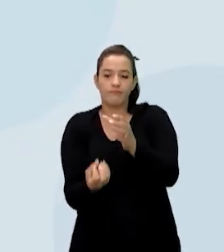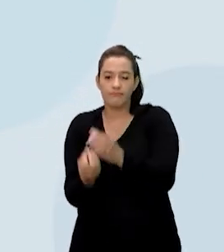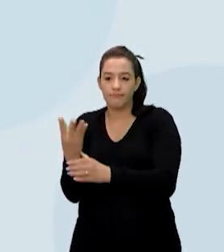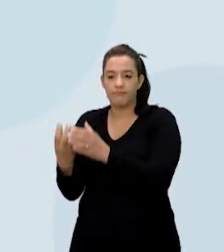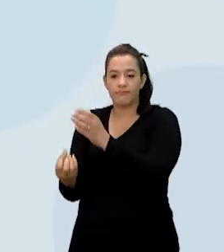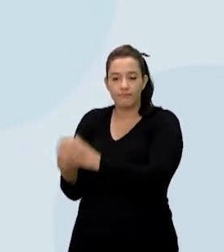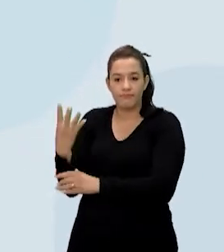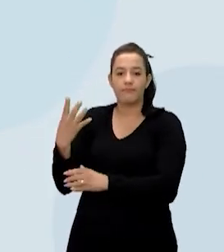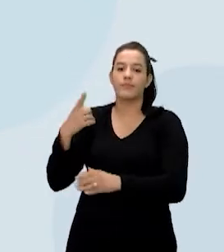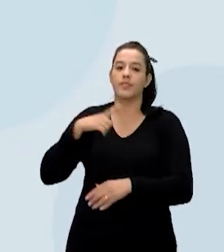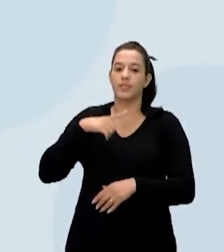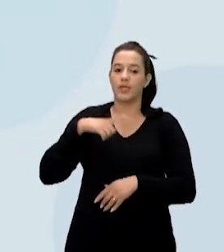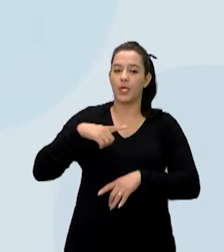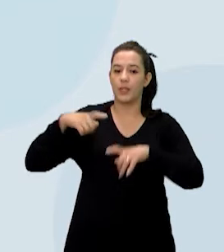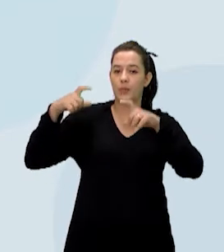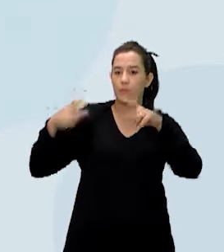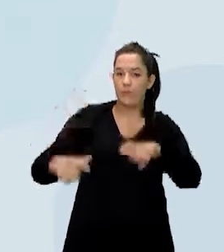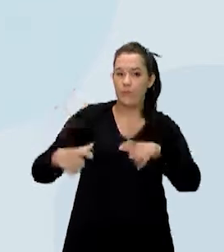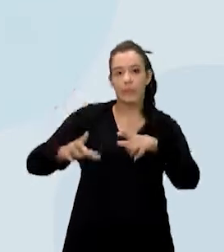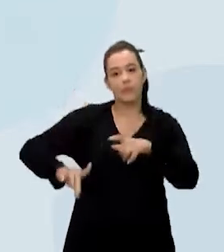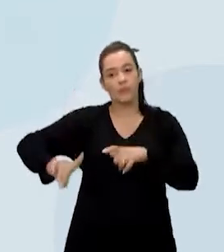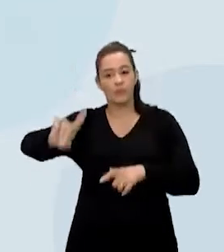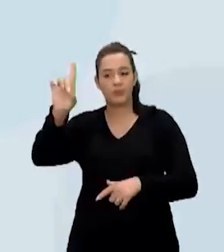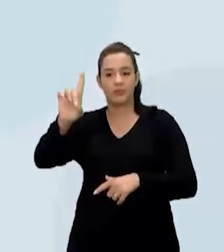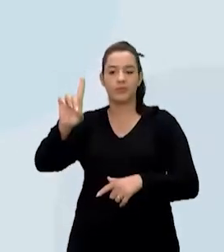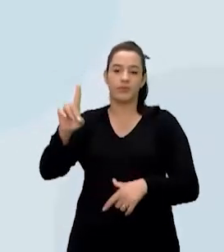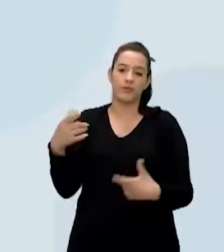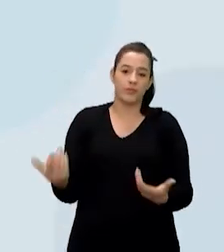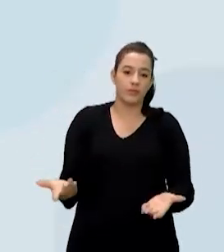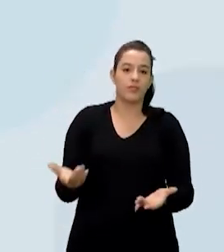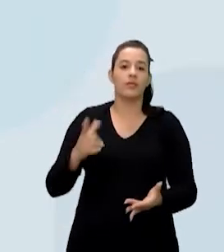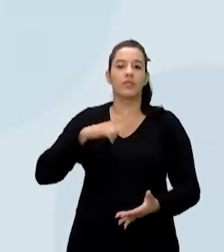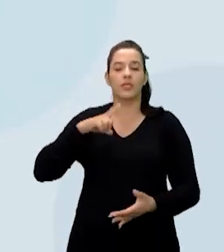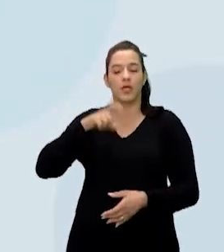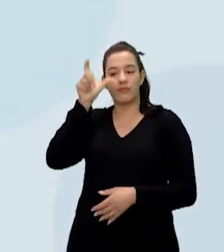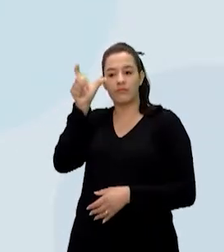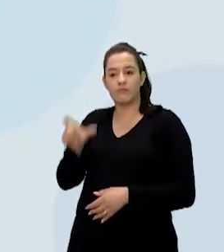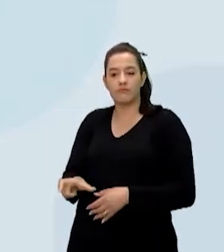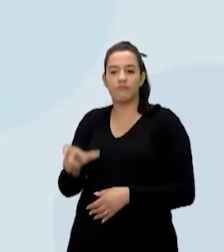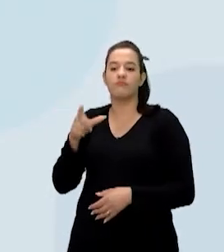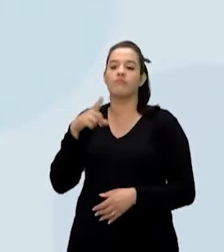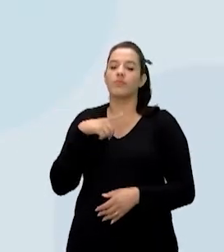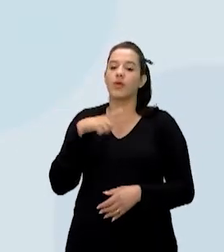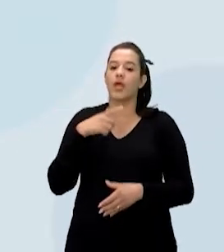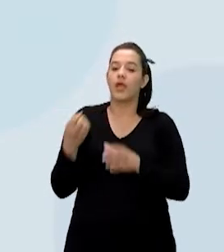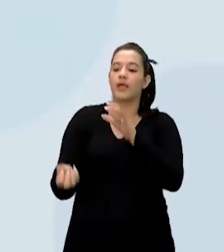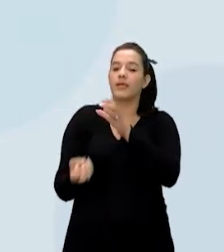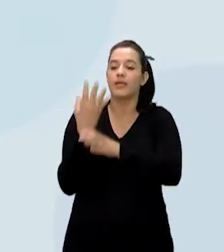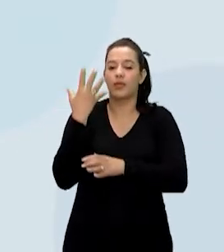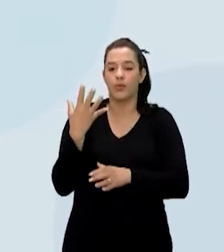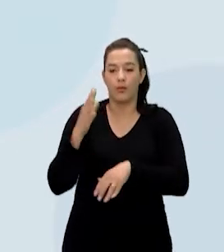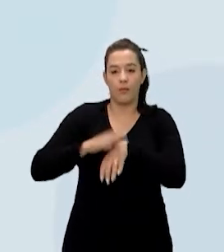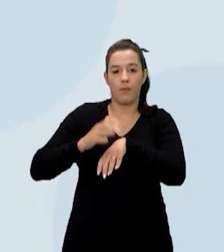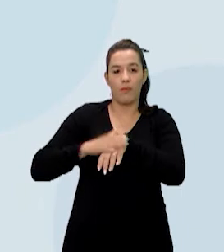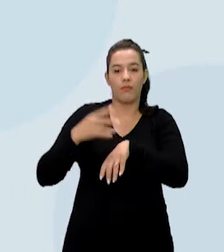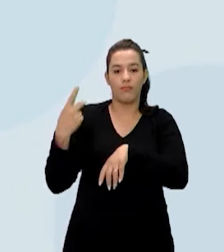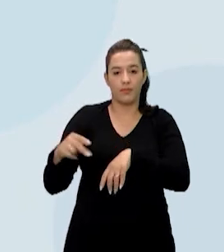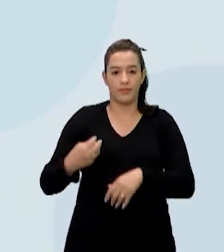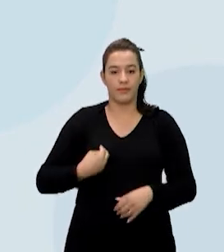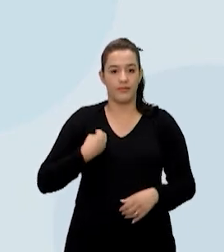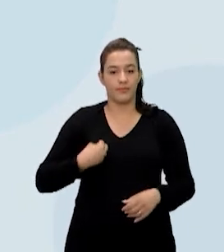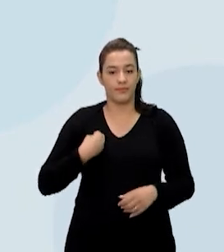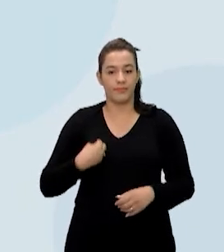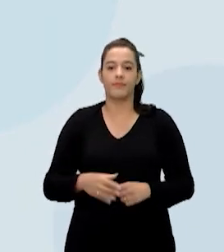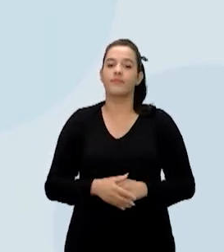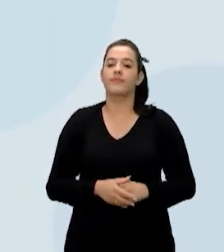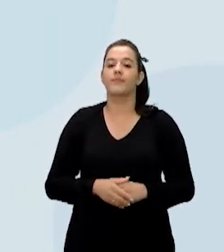uma entidade, pode ser um Deus, enfim, mas que eu tenha uma entidade que originou a vida assim como ela é.